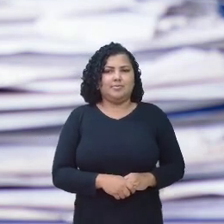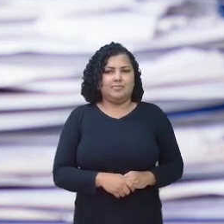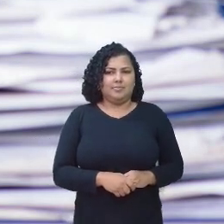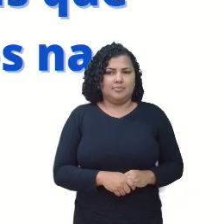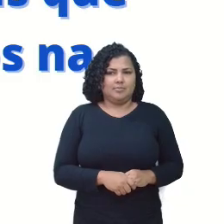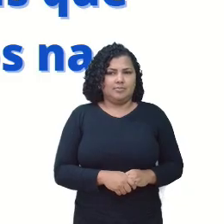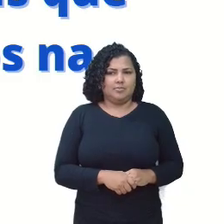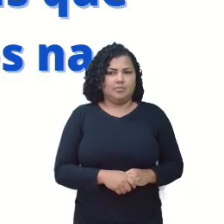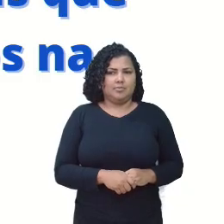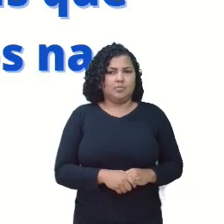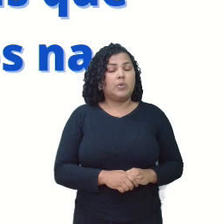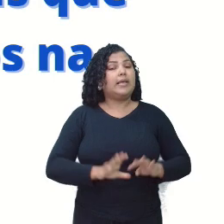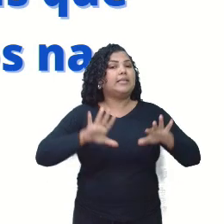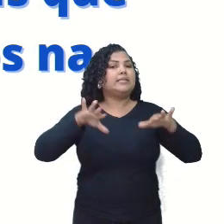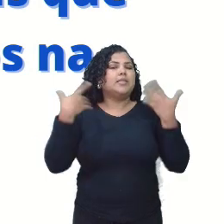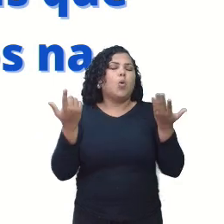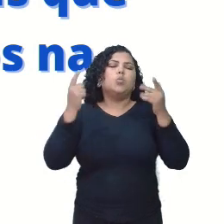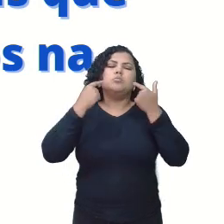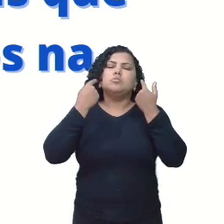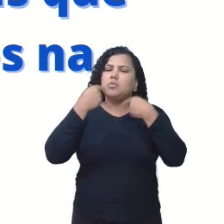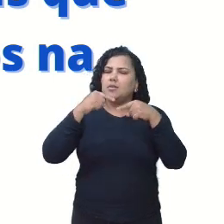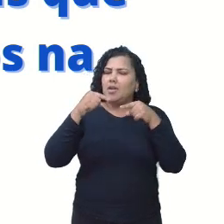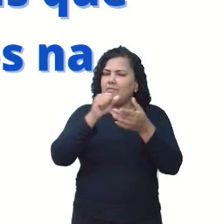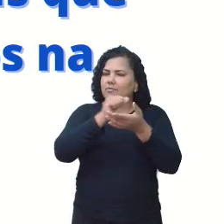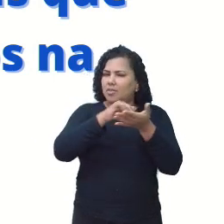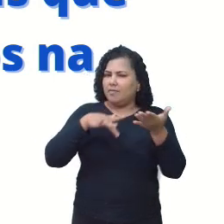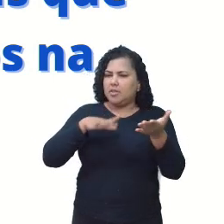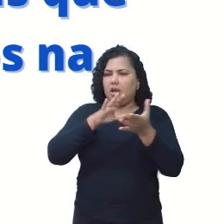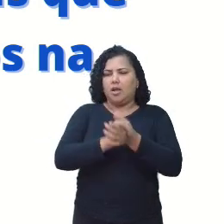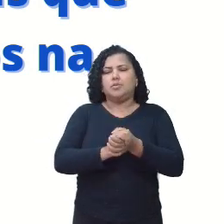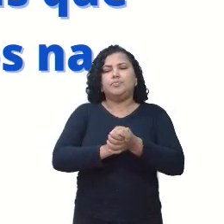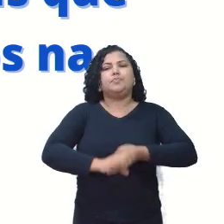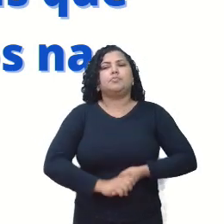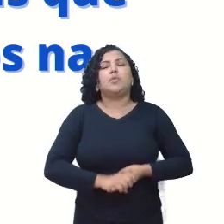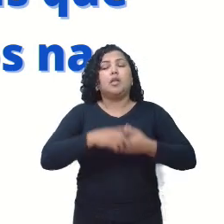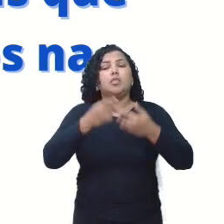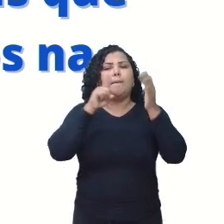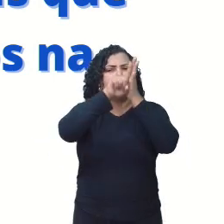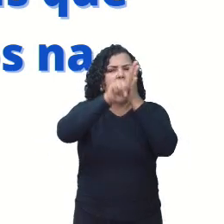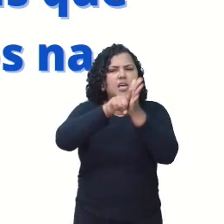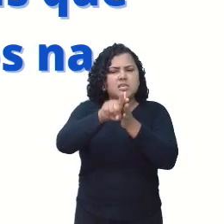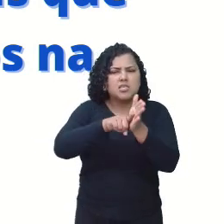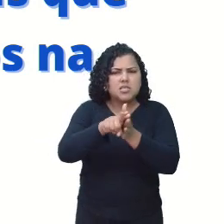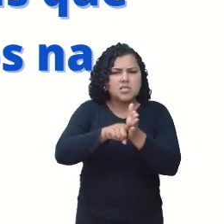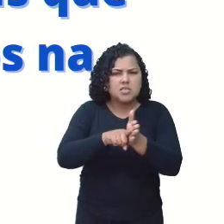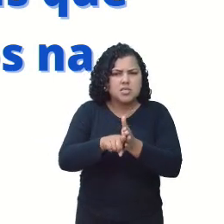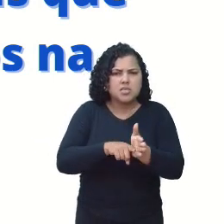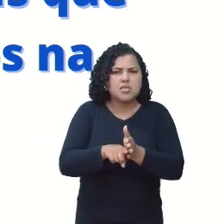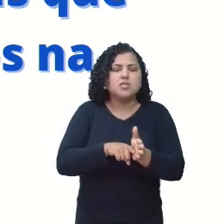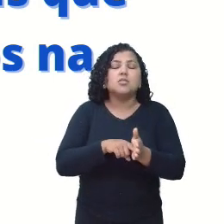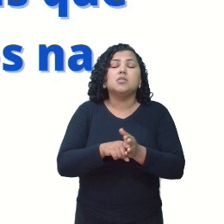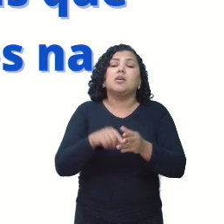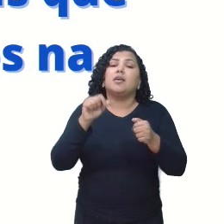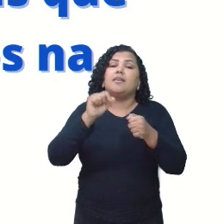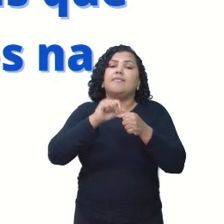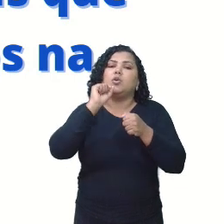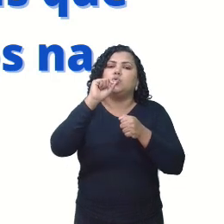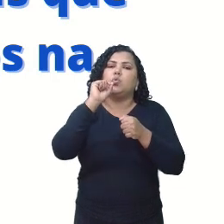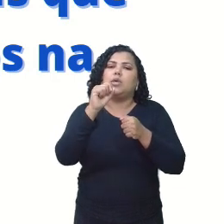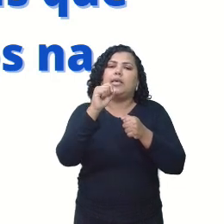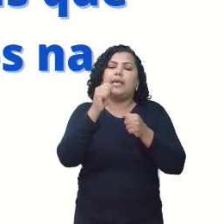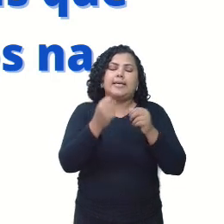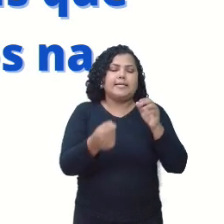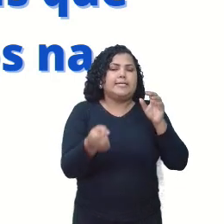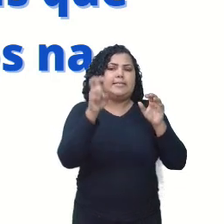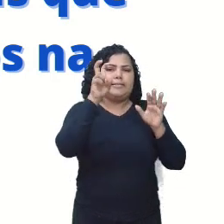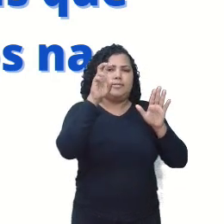aí. Então, tarefinha de hoje, pessoal. Desafio para vocês. Pesquise e faça em inglês uma lista de 5 coisas